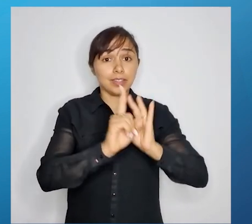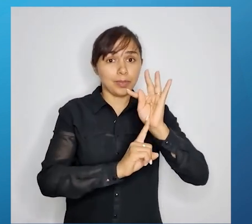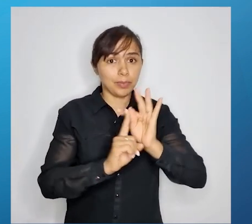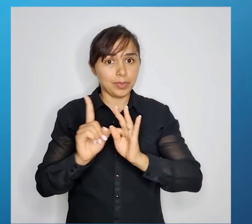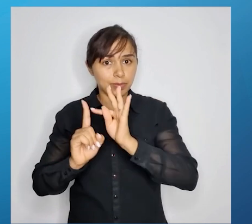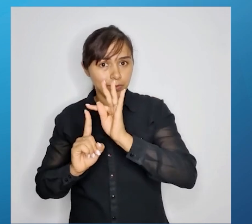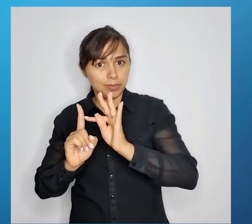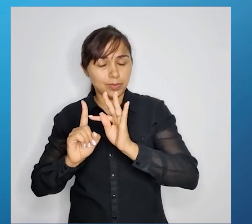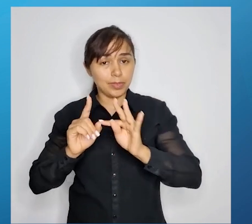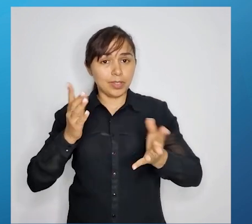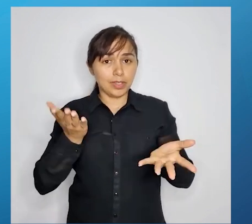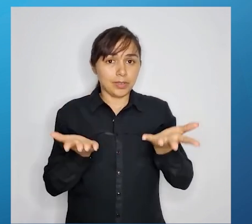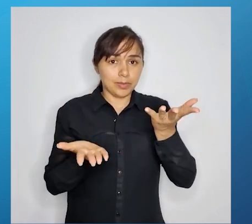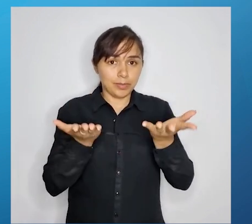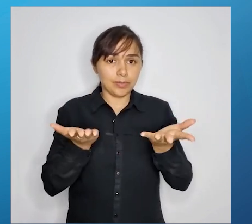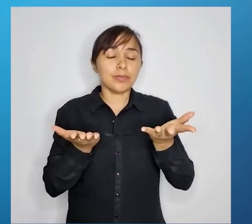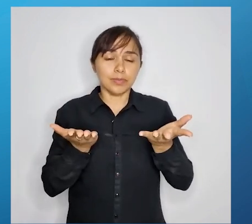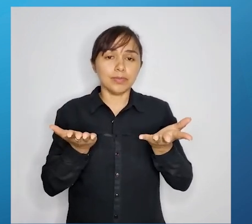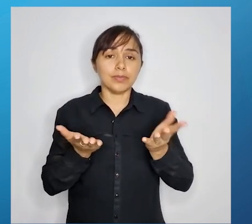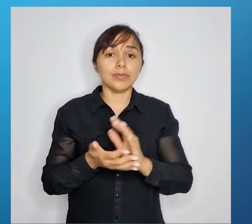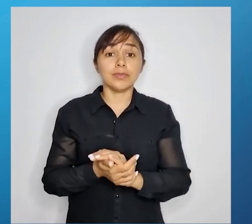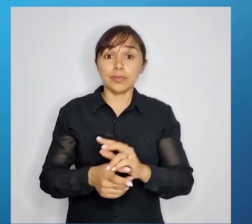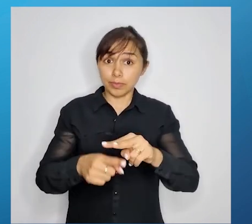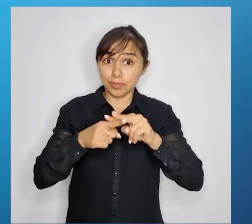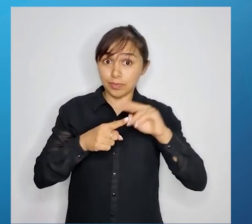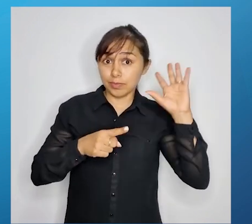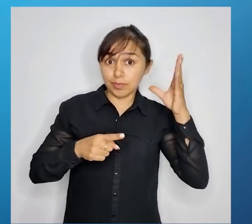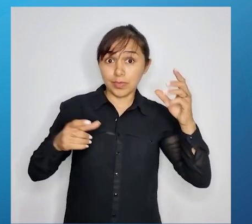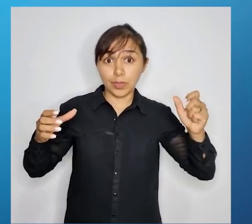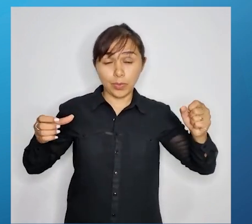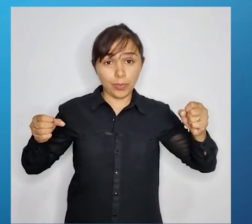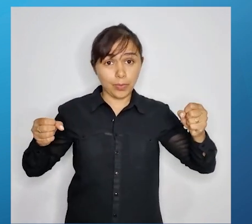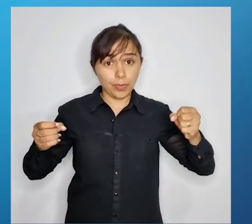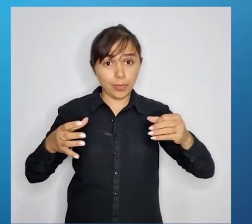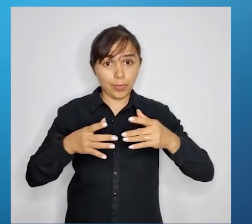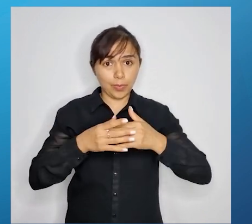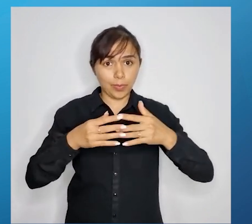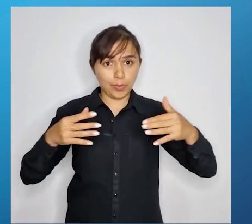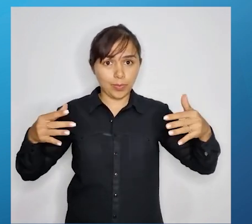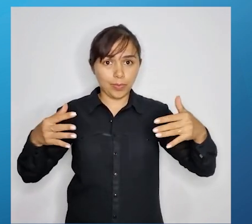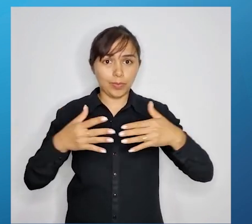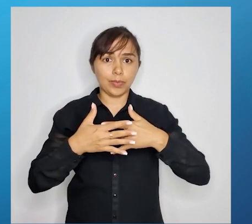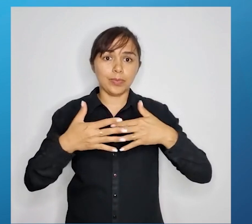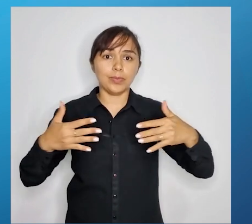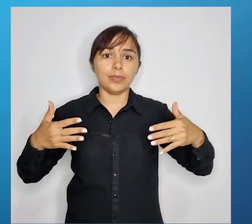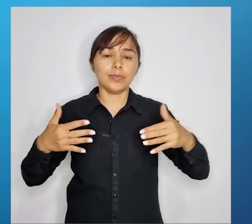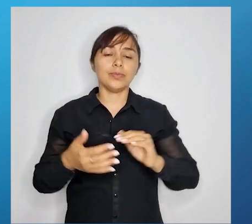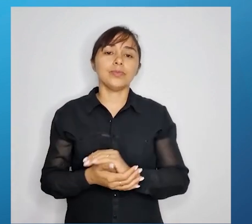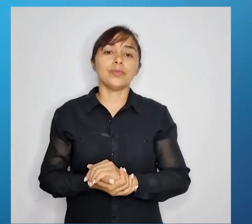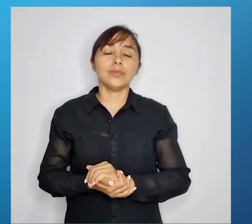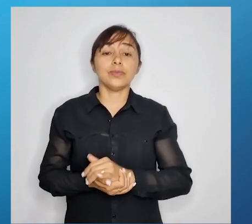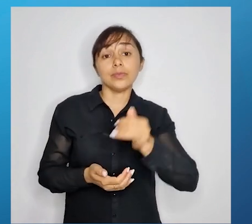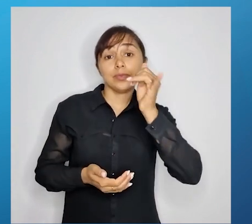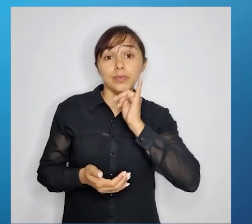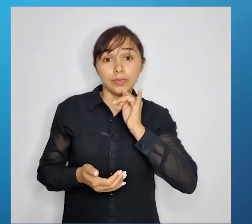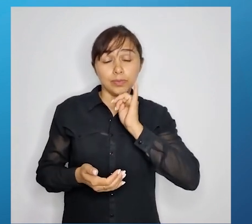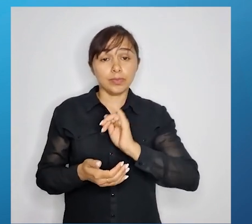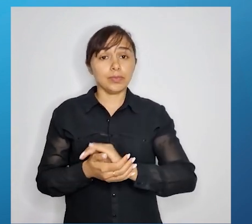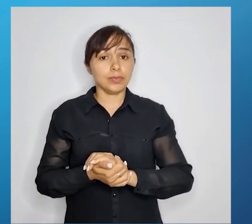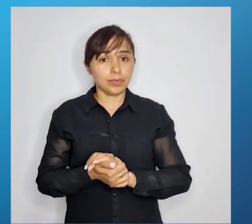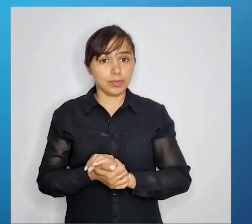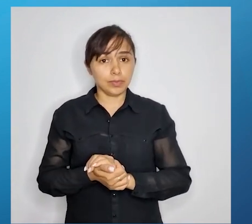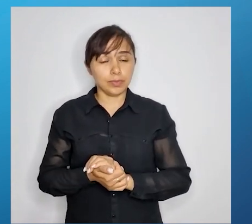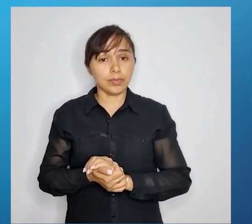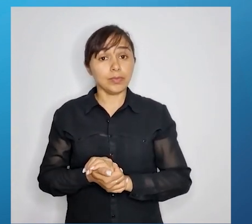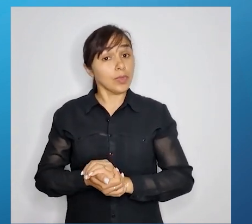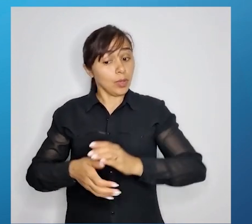colisão entre os átomos. Por isso que acontece a passagem de calor de um átomo para outro. Como exemplo de condução, nós temos o aquecimento de